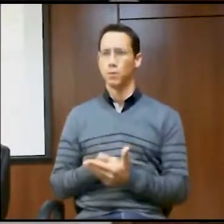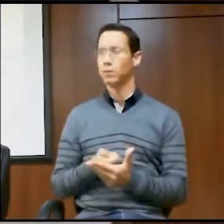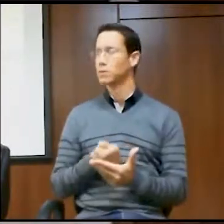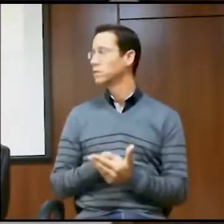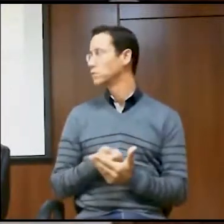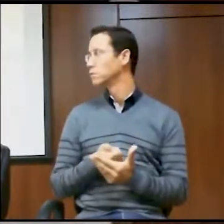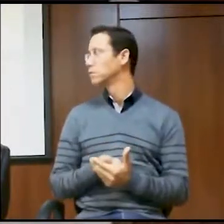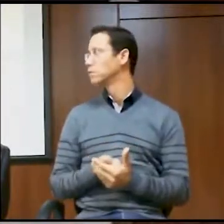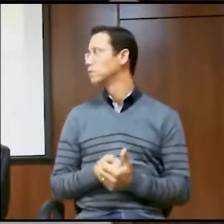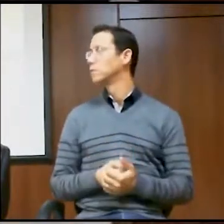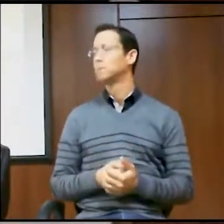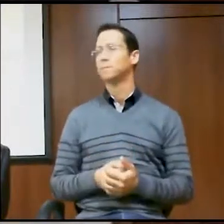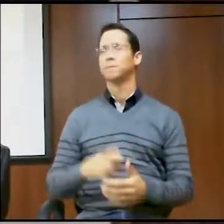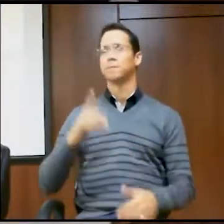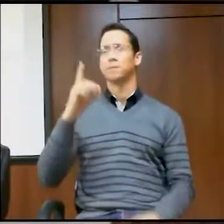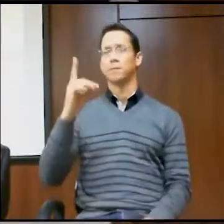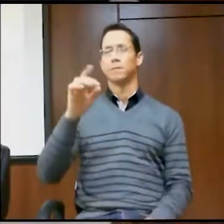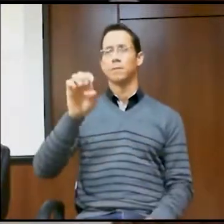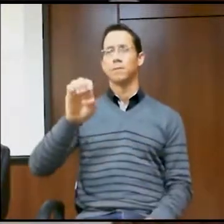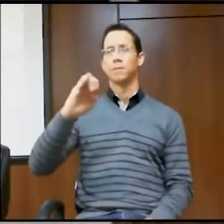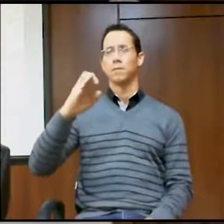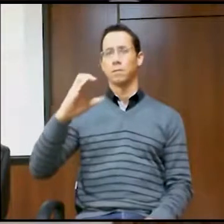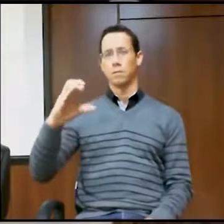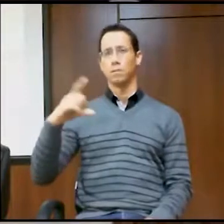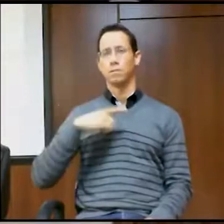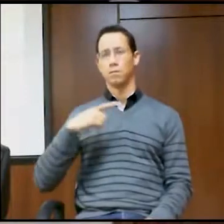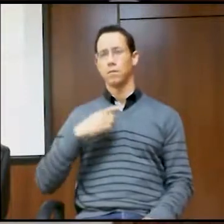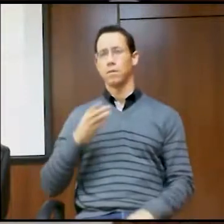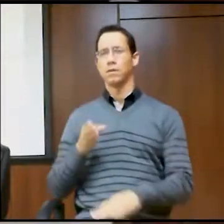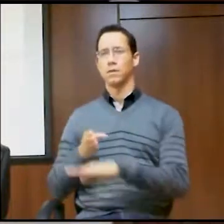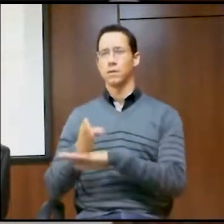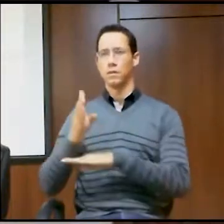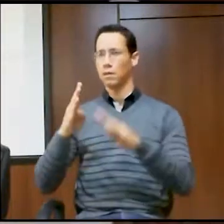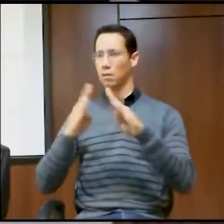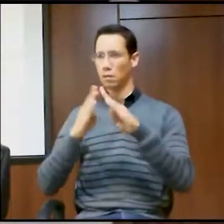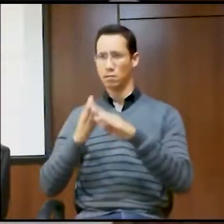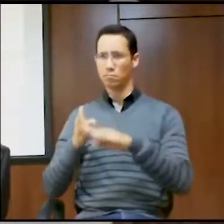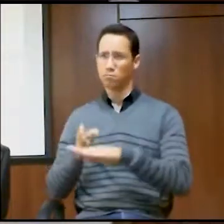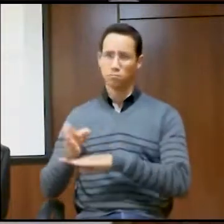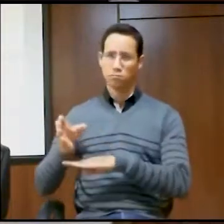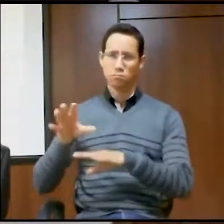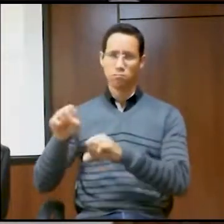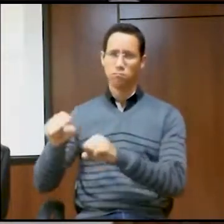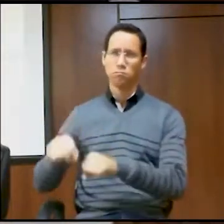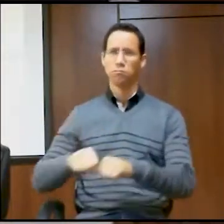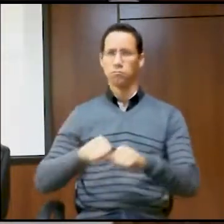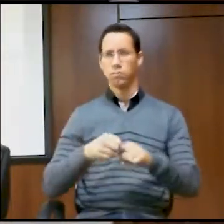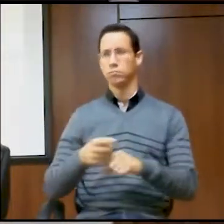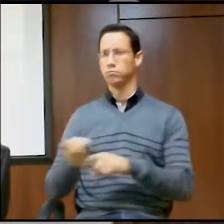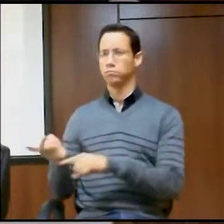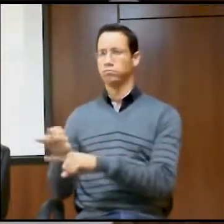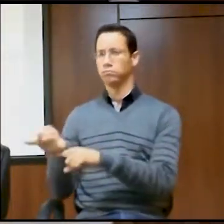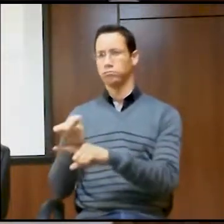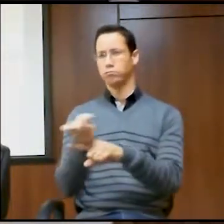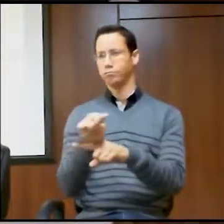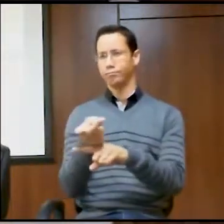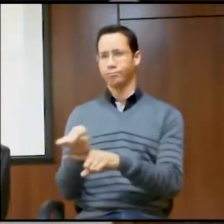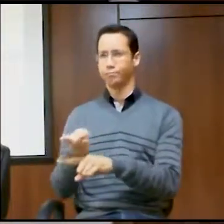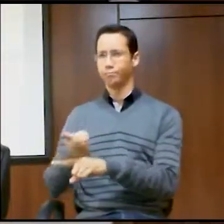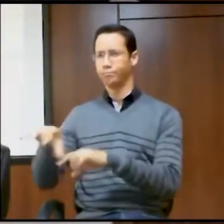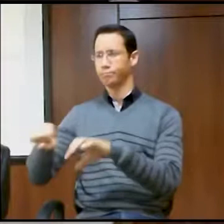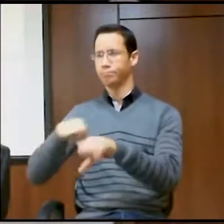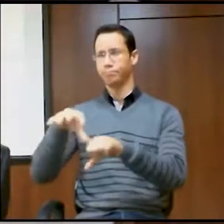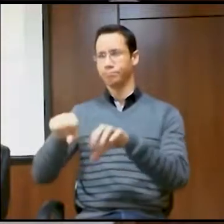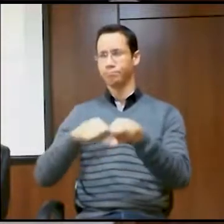Lá pro DEIC ontem, né? Invasão de casa, reviraram tudo na casa das pessoas,